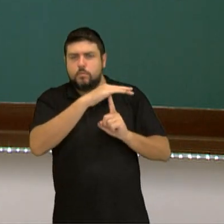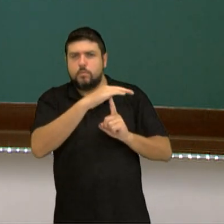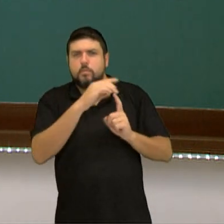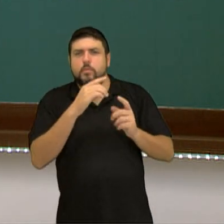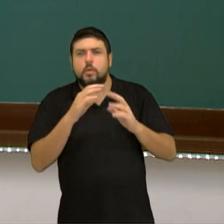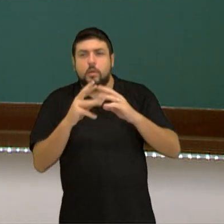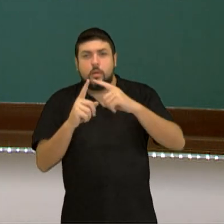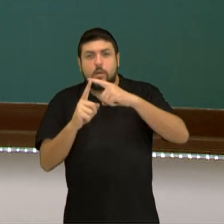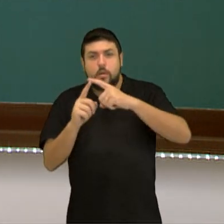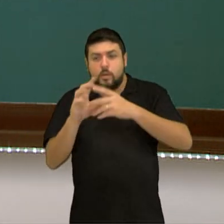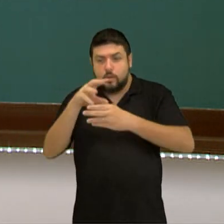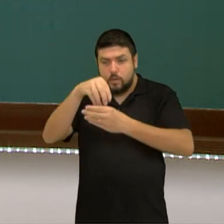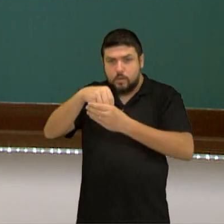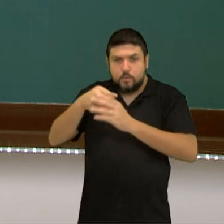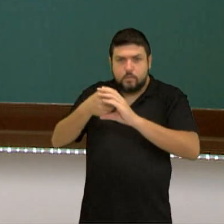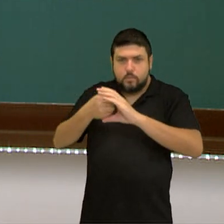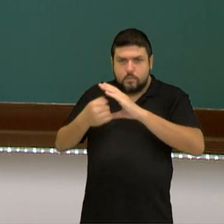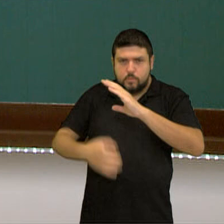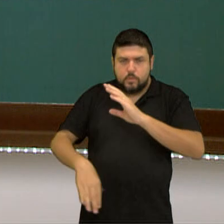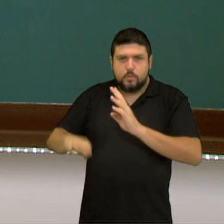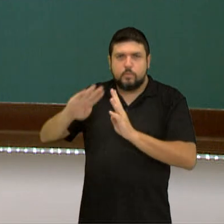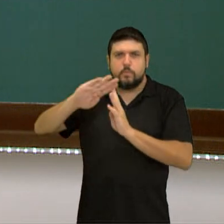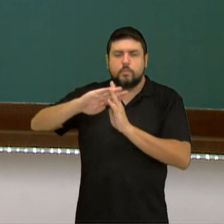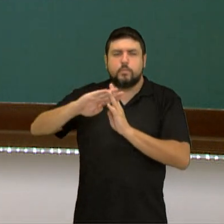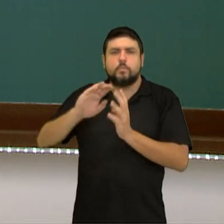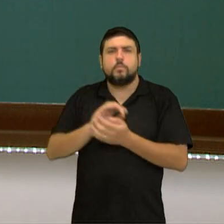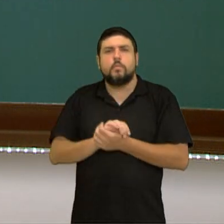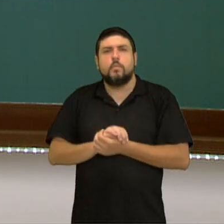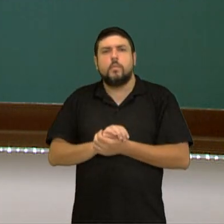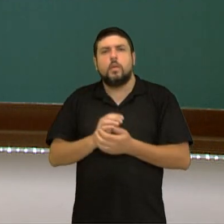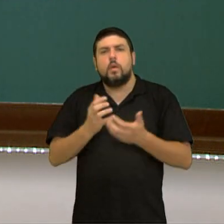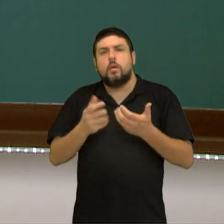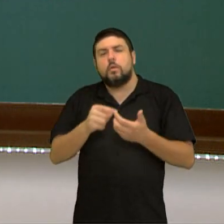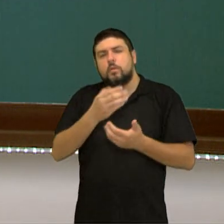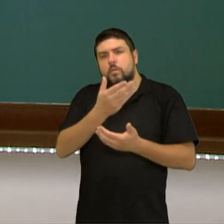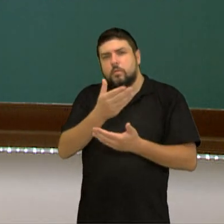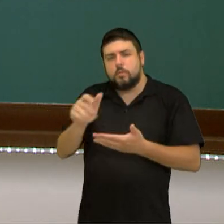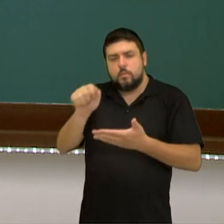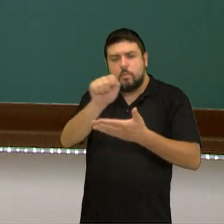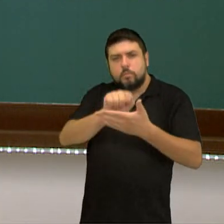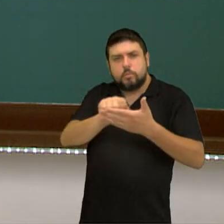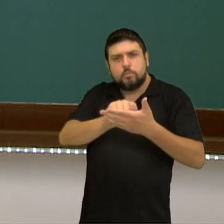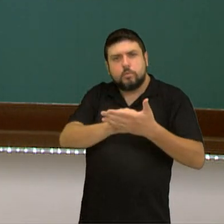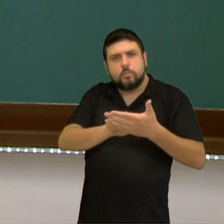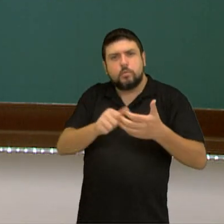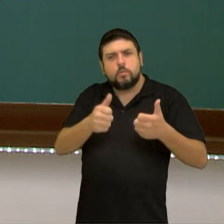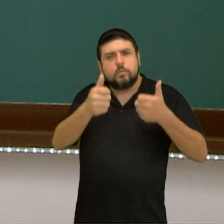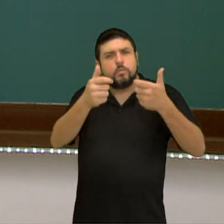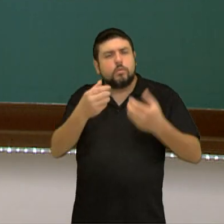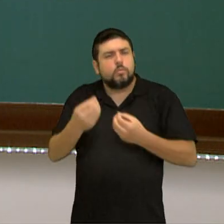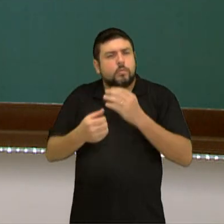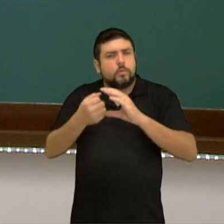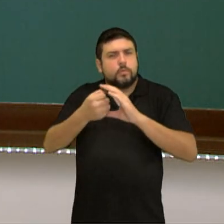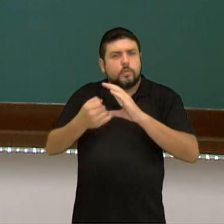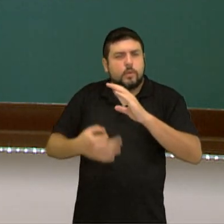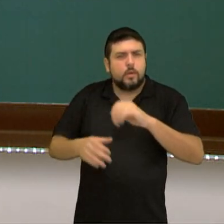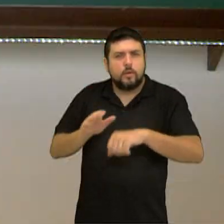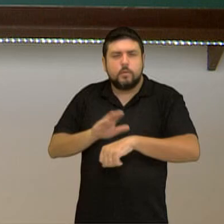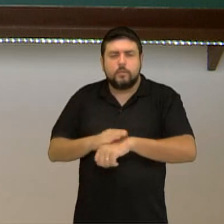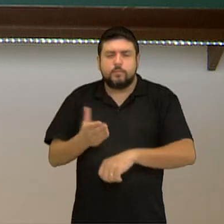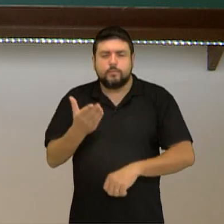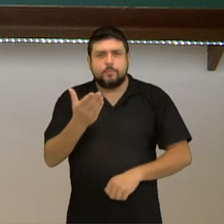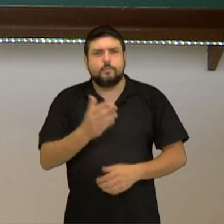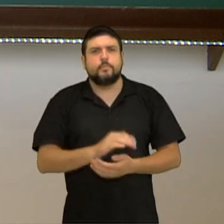igrejas com as características. Então, eu quero que vocês simplesmente escrevam e descrevam quais são essas características. Vou dar um tempo e a gente já